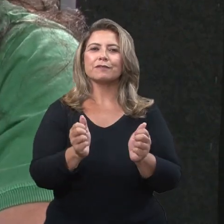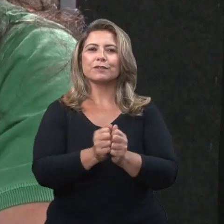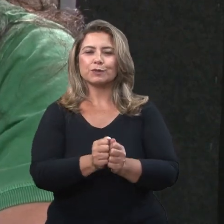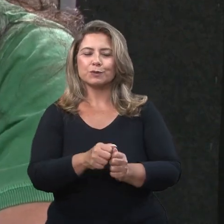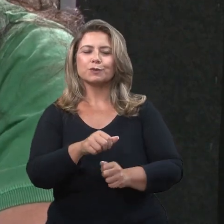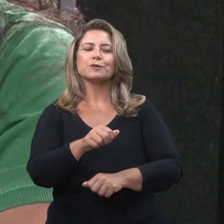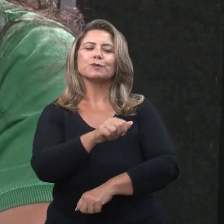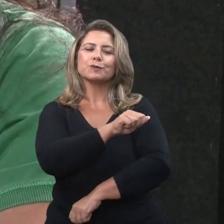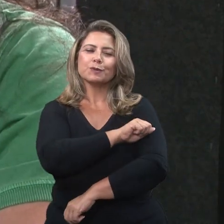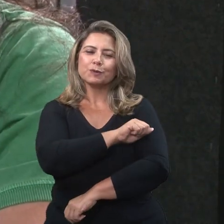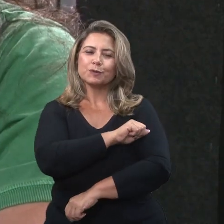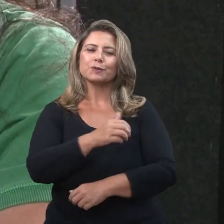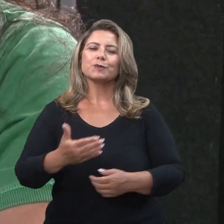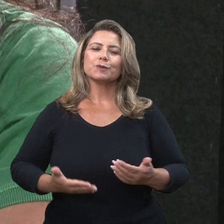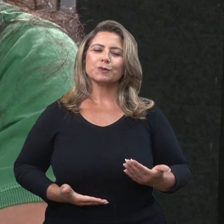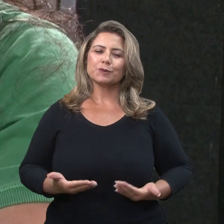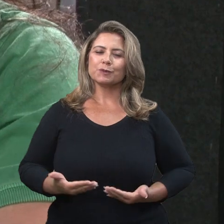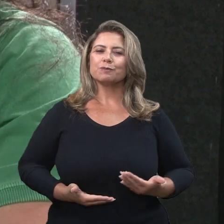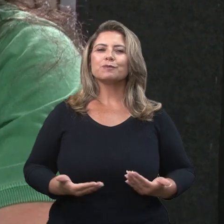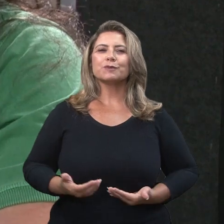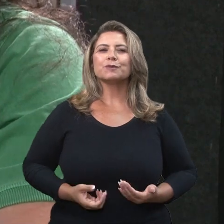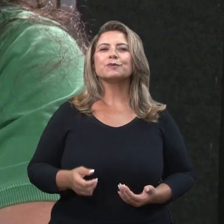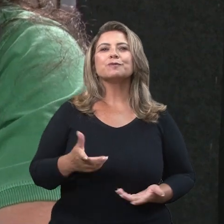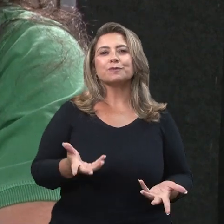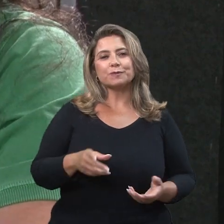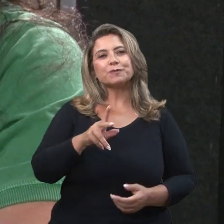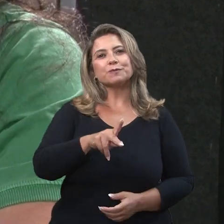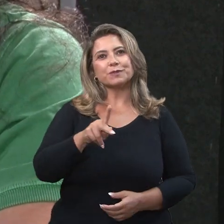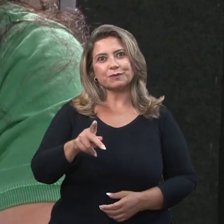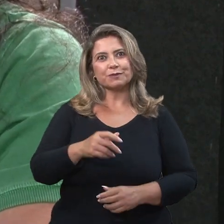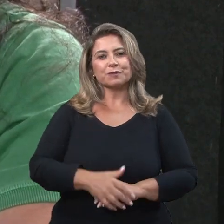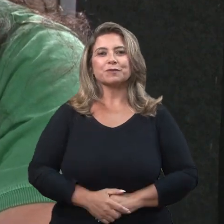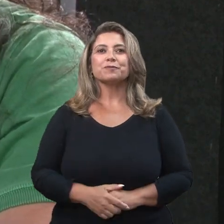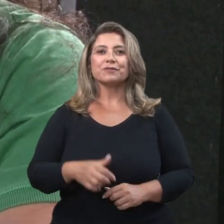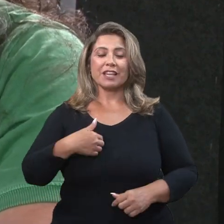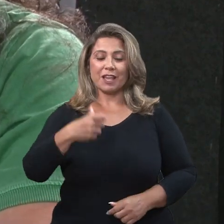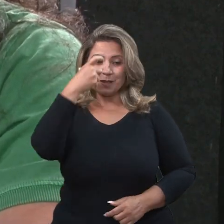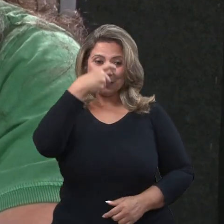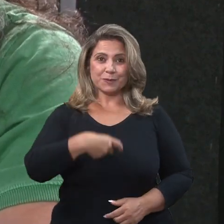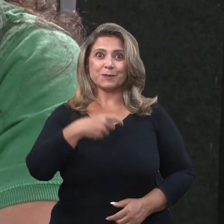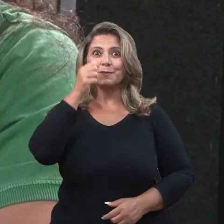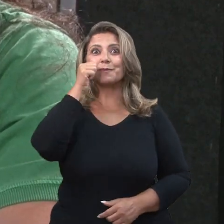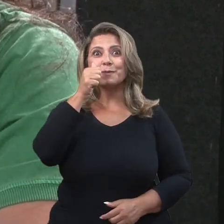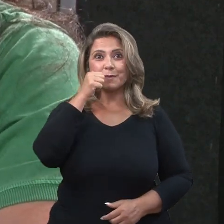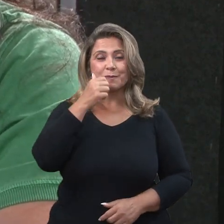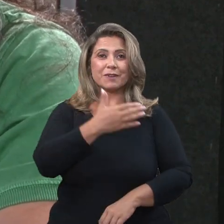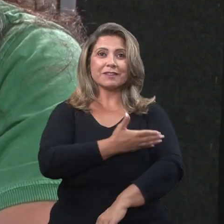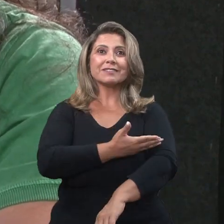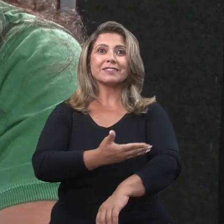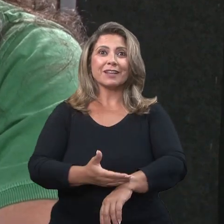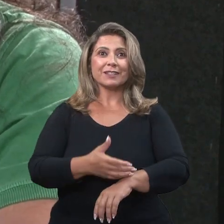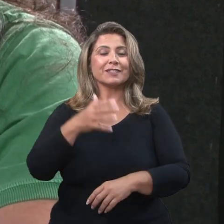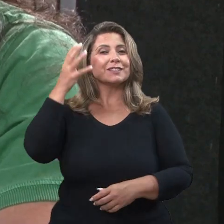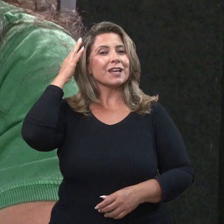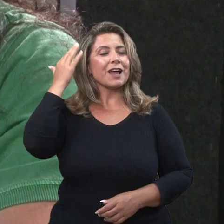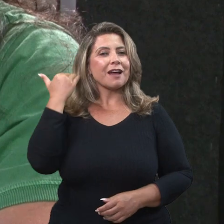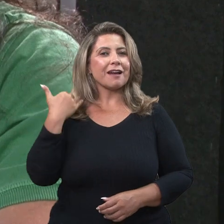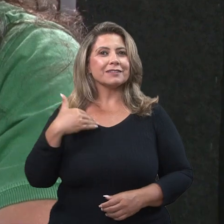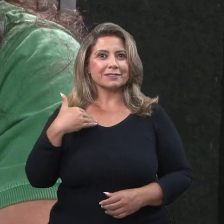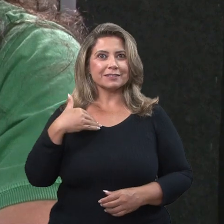enquanto servidores. Vou fazer minha audiodescrição. Eu sou uma mulher branca, de cabelos castanhos